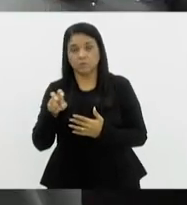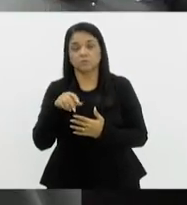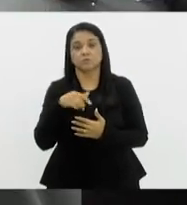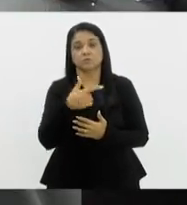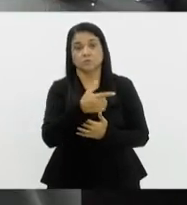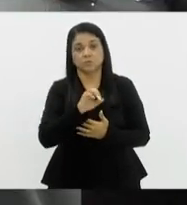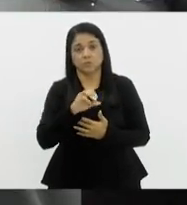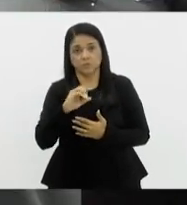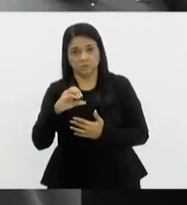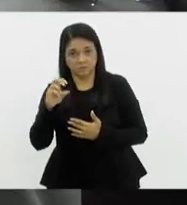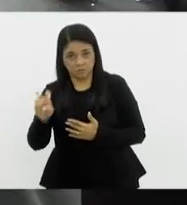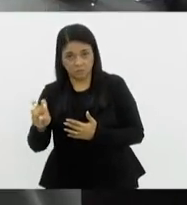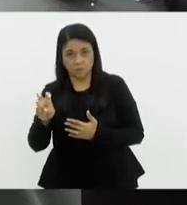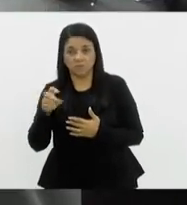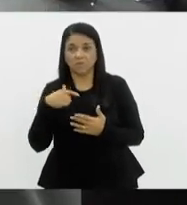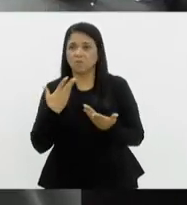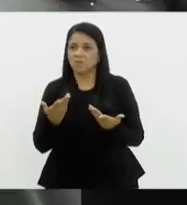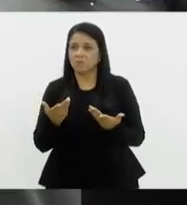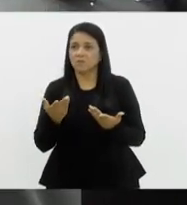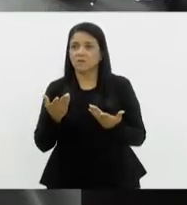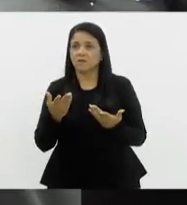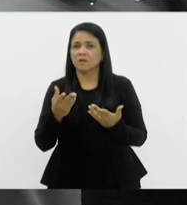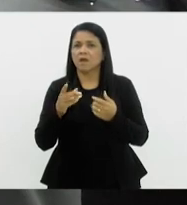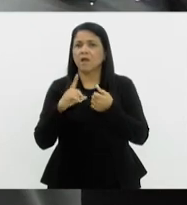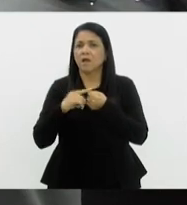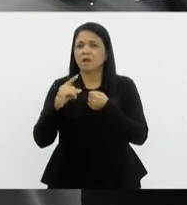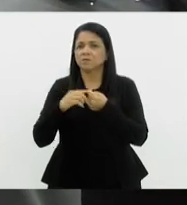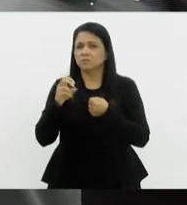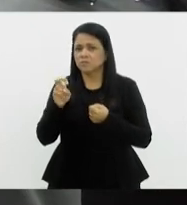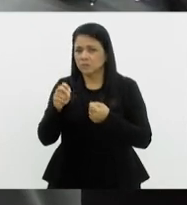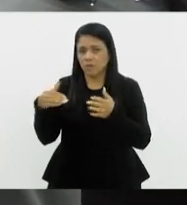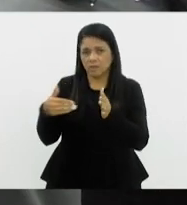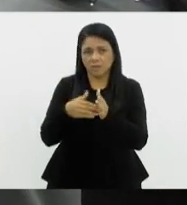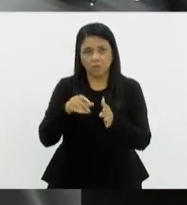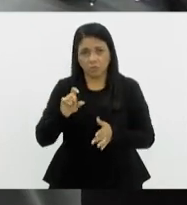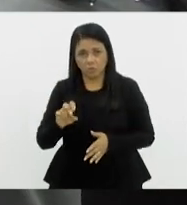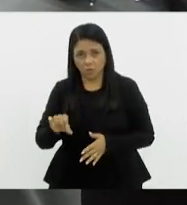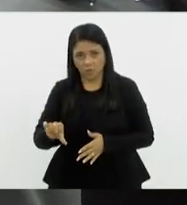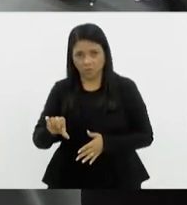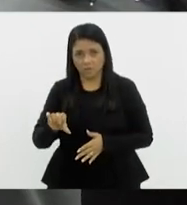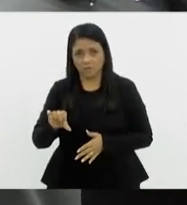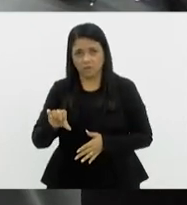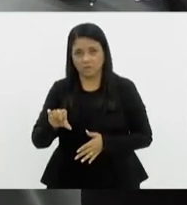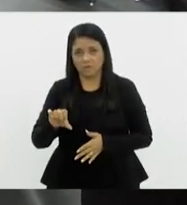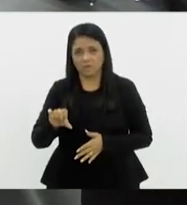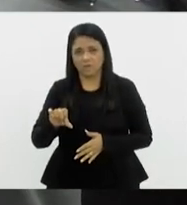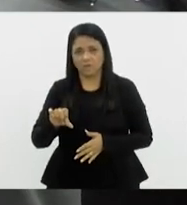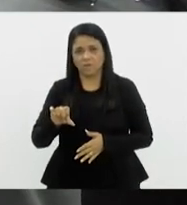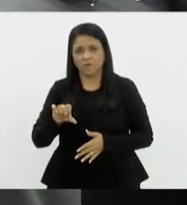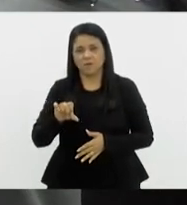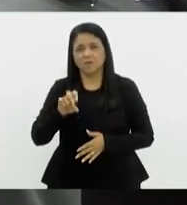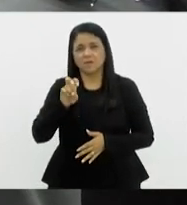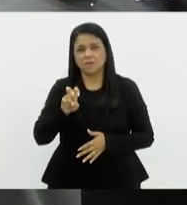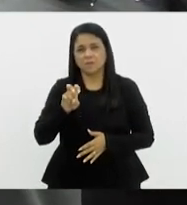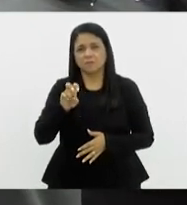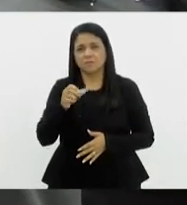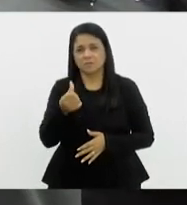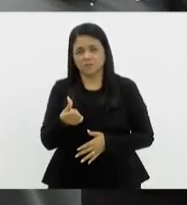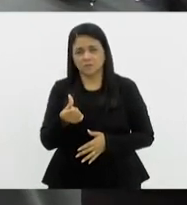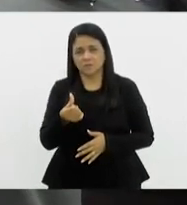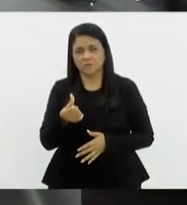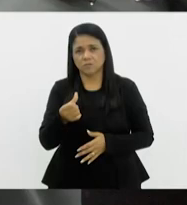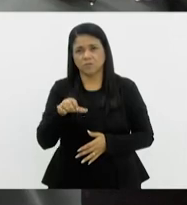Não, artigo pertinente. 5º até o número 9, é 5º, 6º, depois de 9, que é